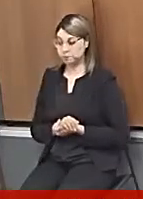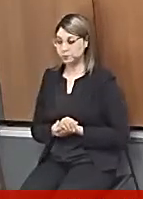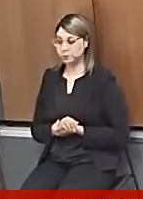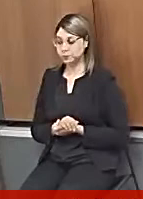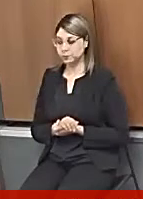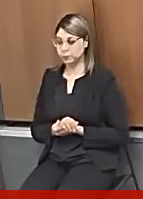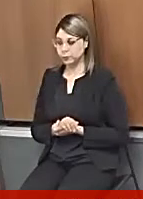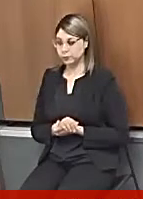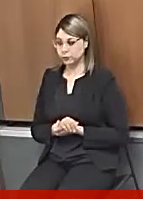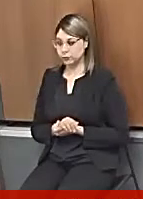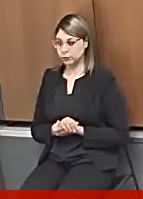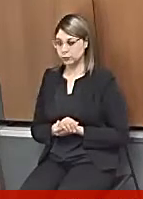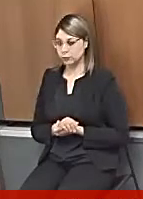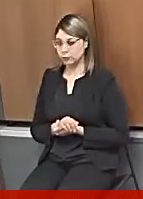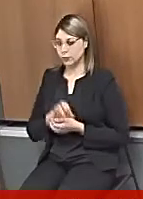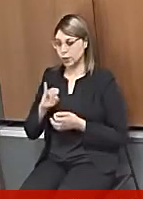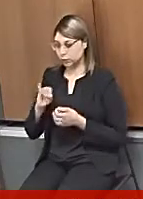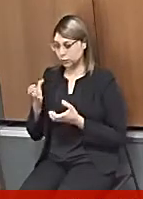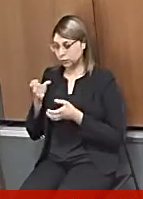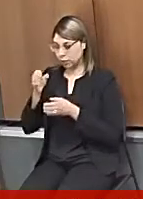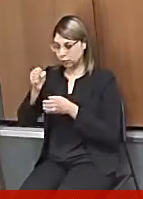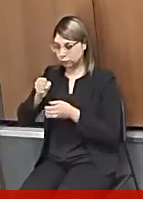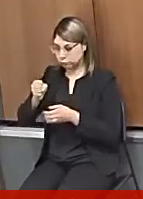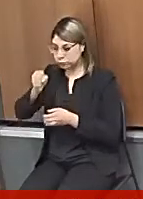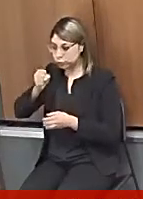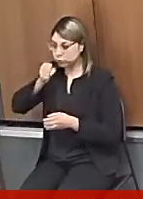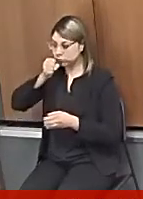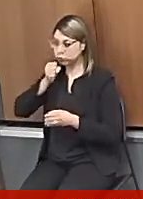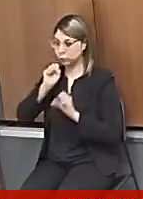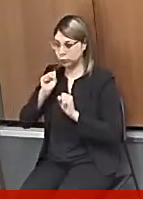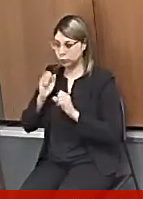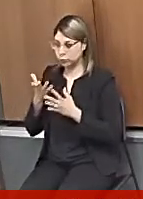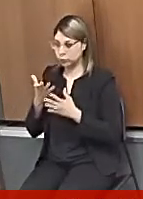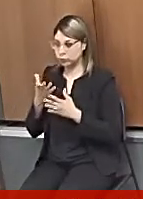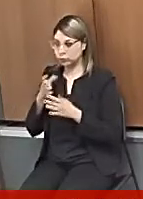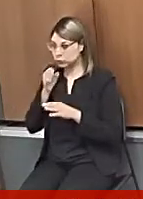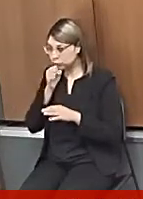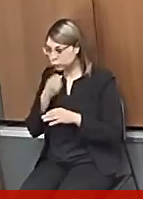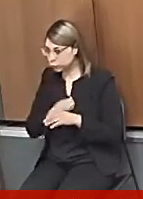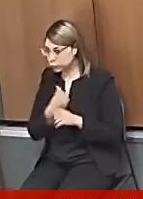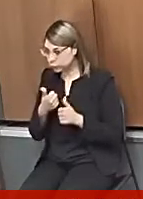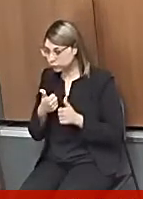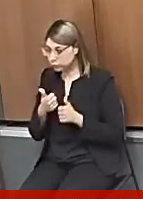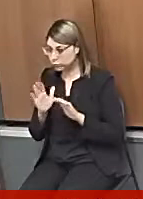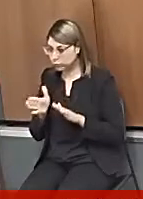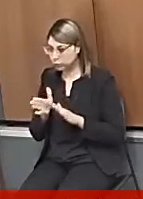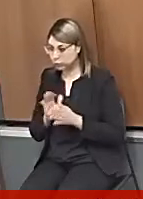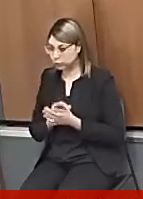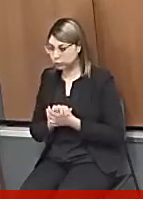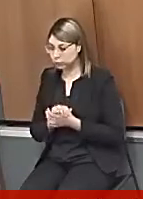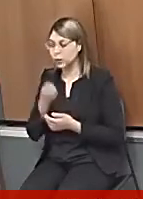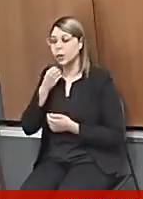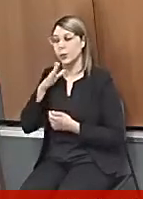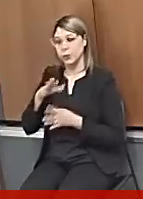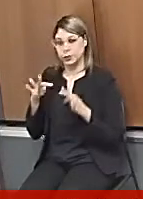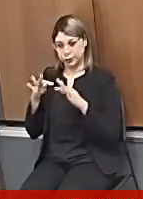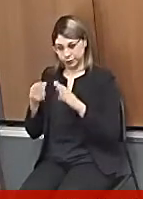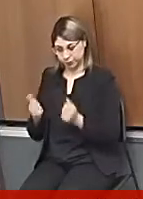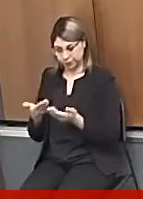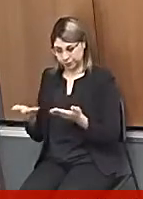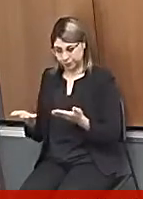se eu quiser tirar continuando o dj ligado boa tarde a